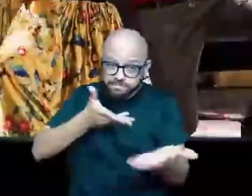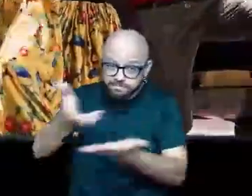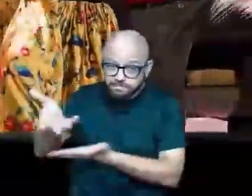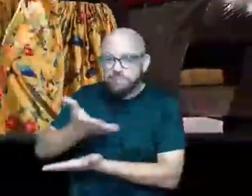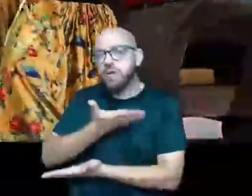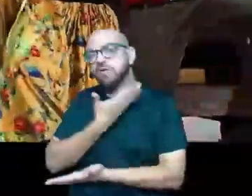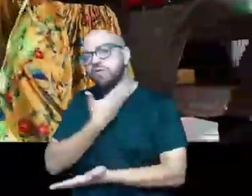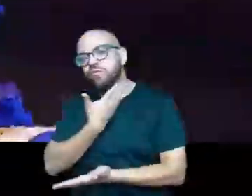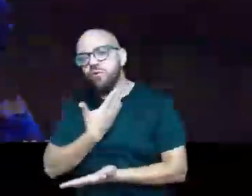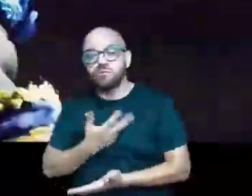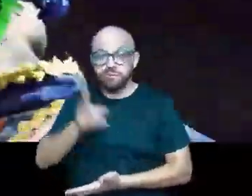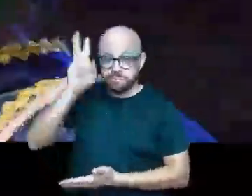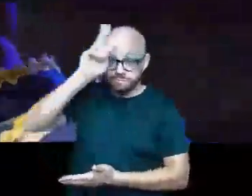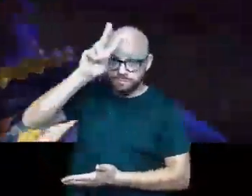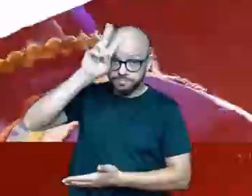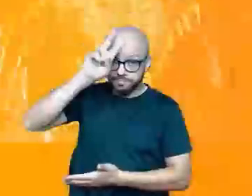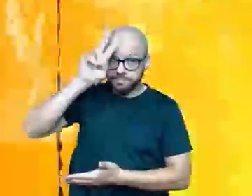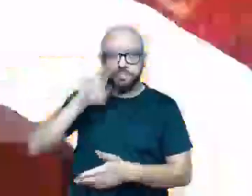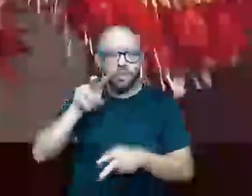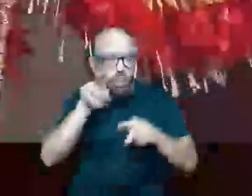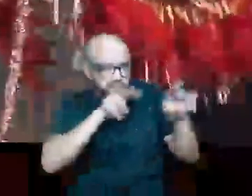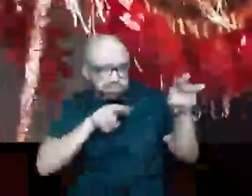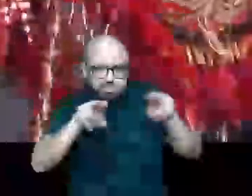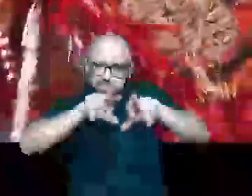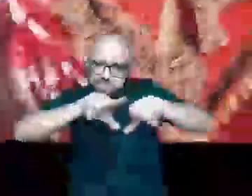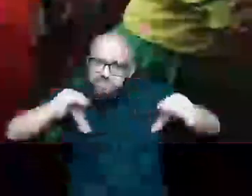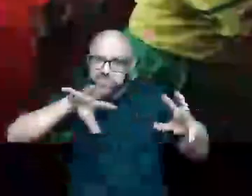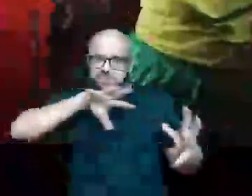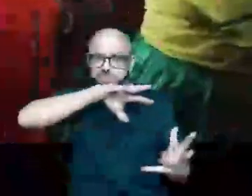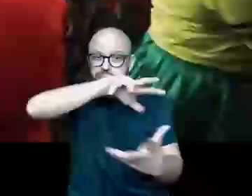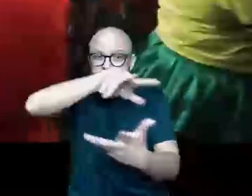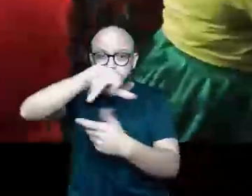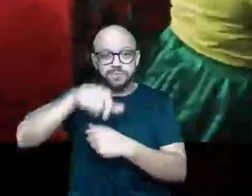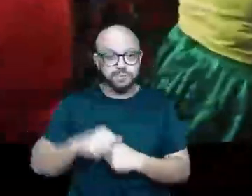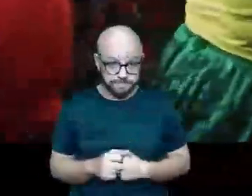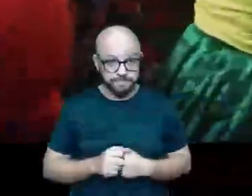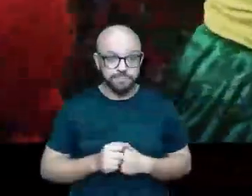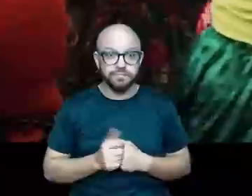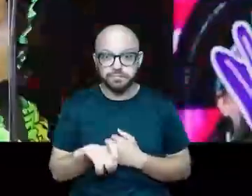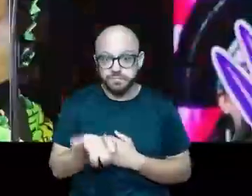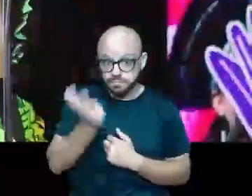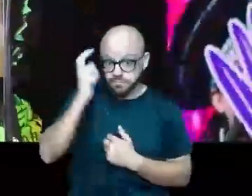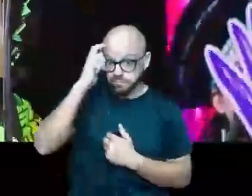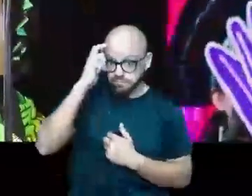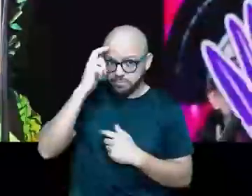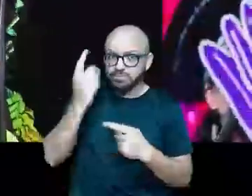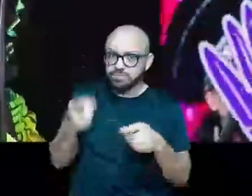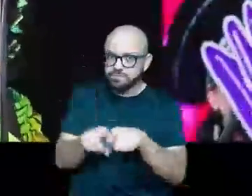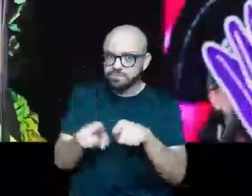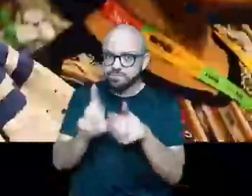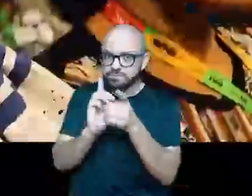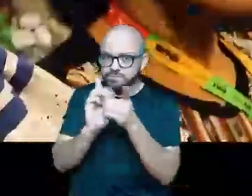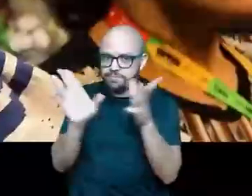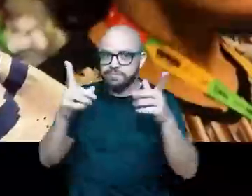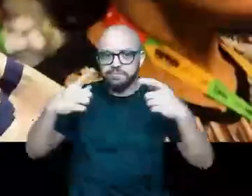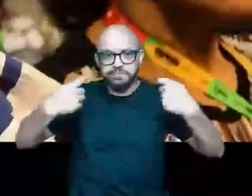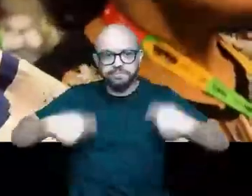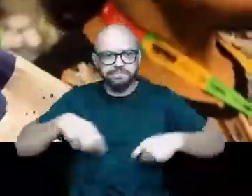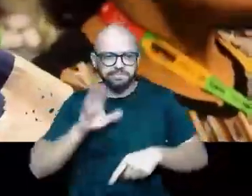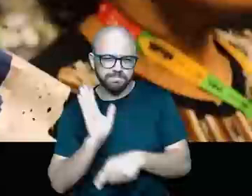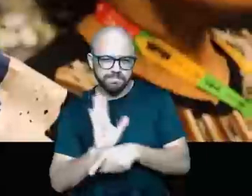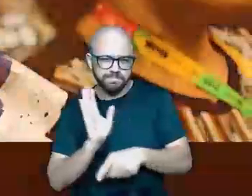permite a convivência de diferentes vozes, histórias e visões de mundo. E por isso a cultura, tal qual